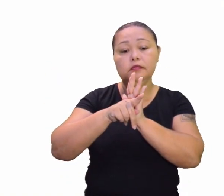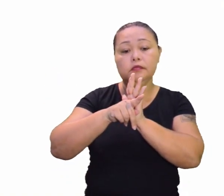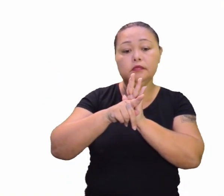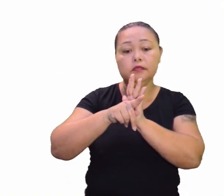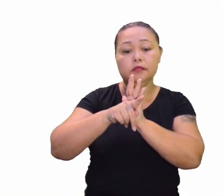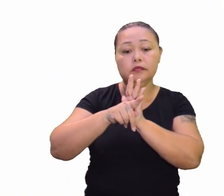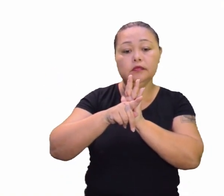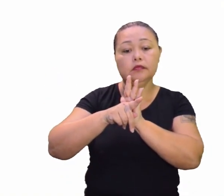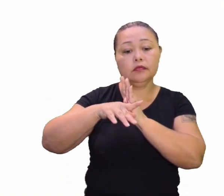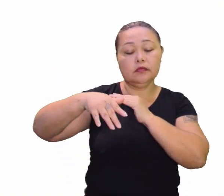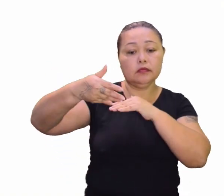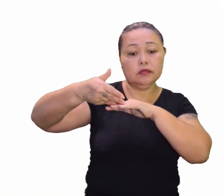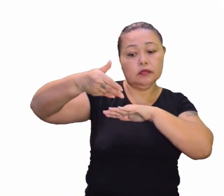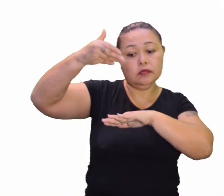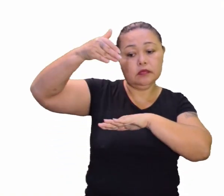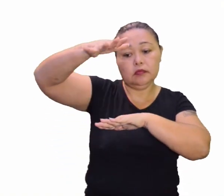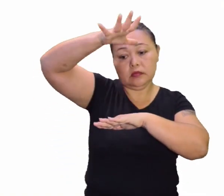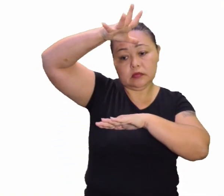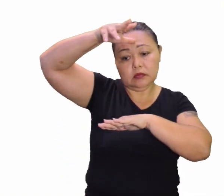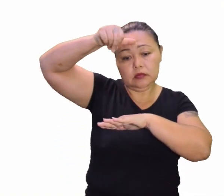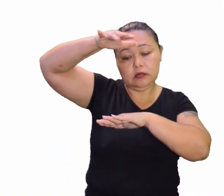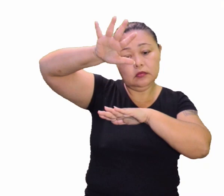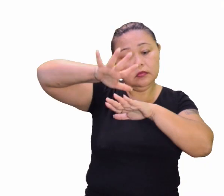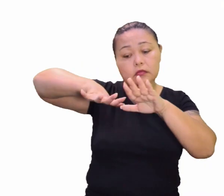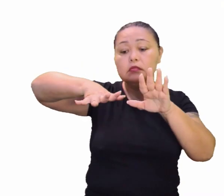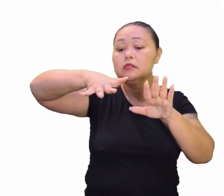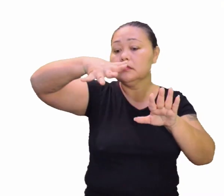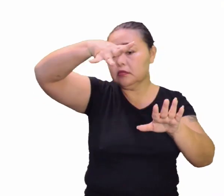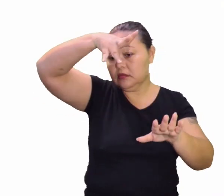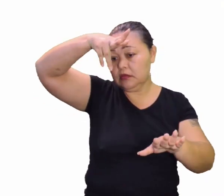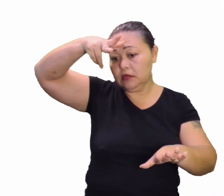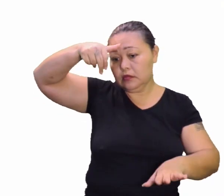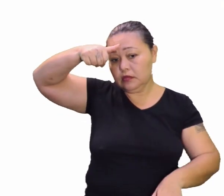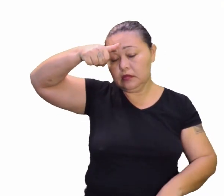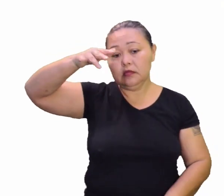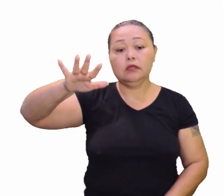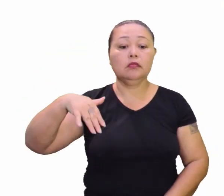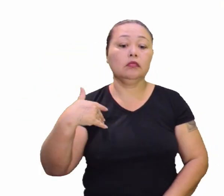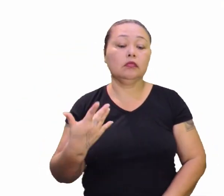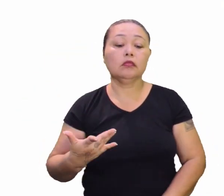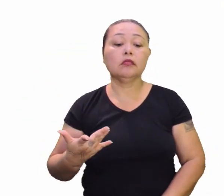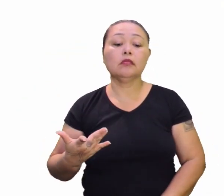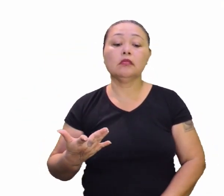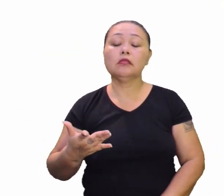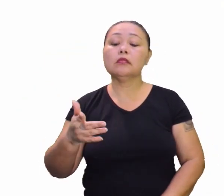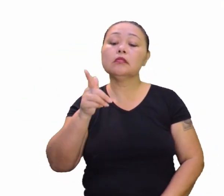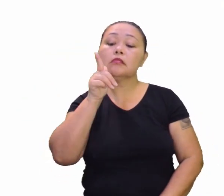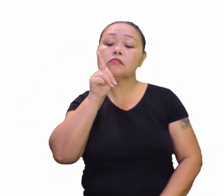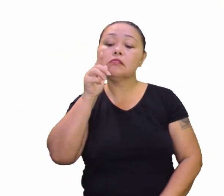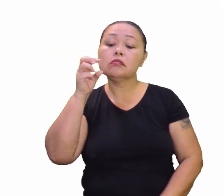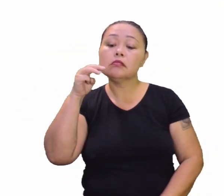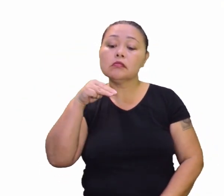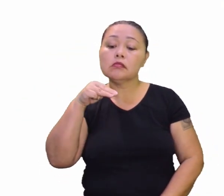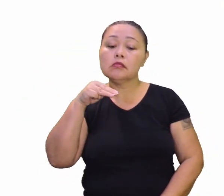mais ou menos isso aqui, ó. Tá? E o restante tudo era Mato Grosso. Muito bem. Tá bom? E Guajará-Mirim?